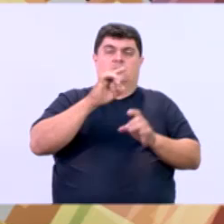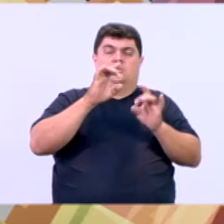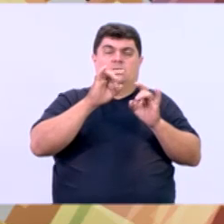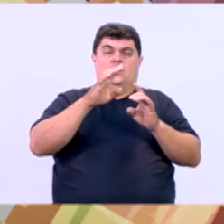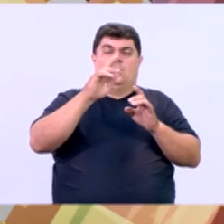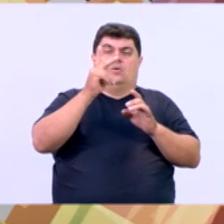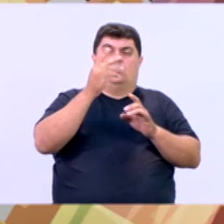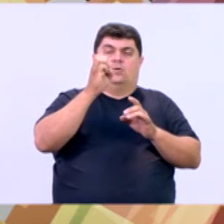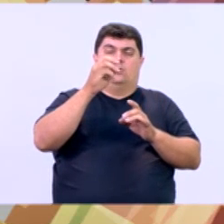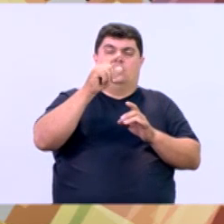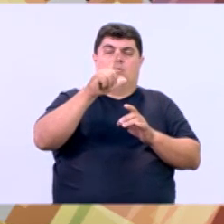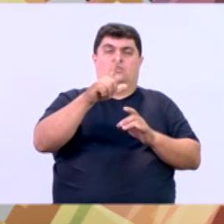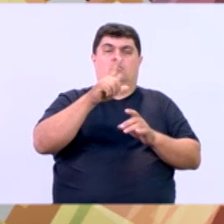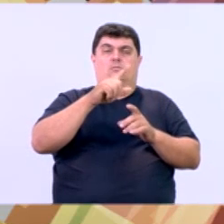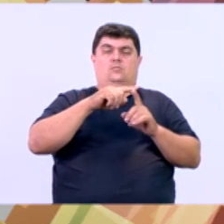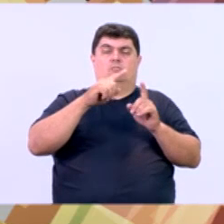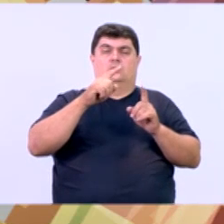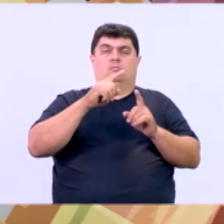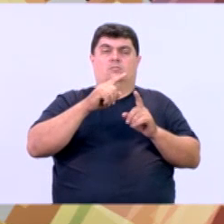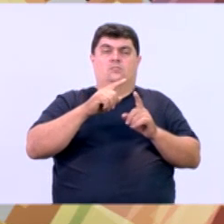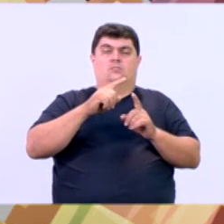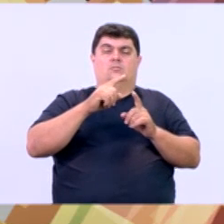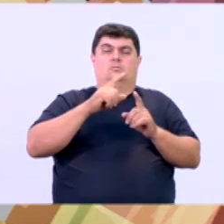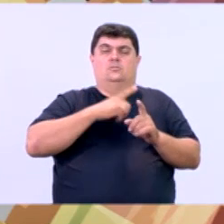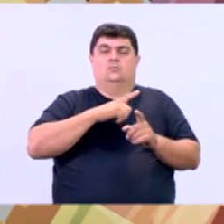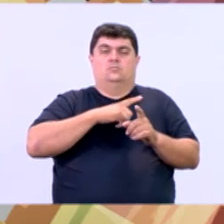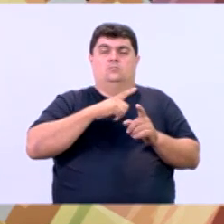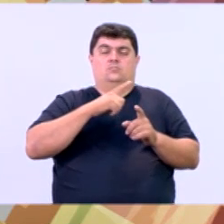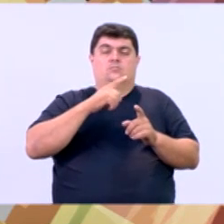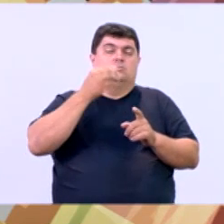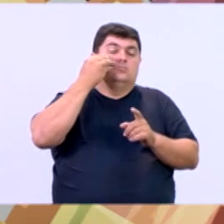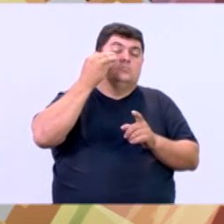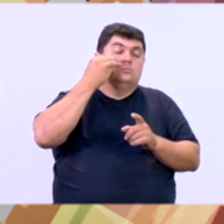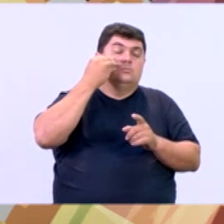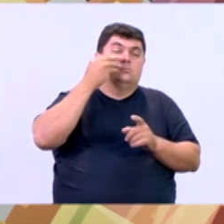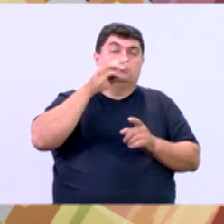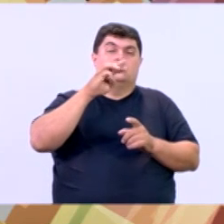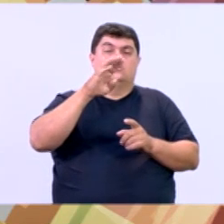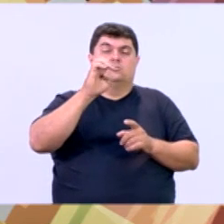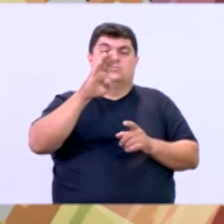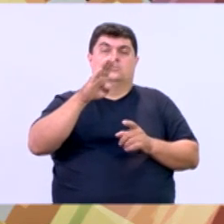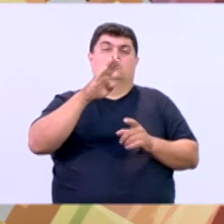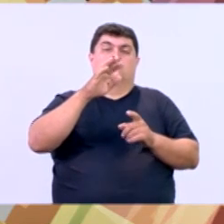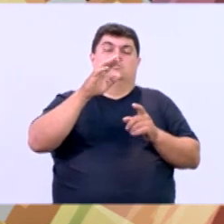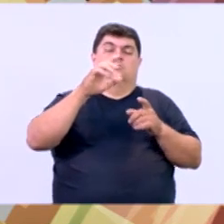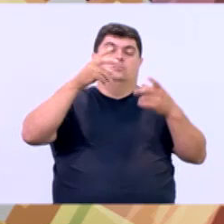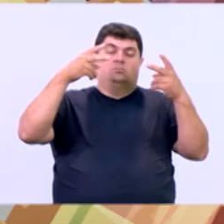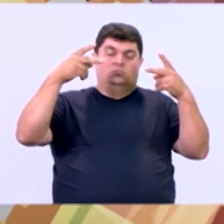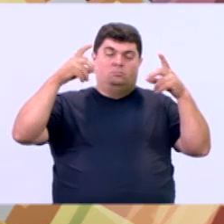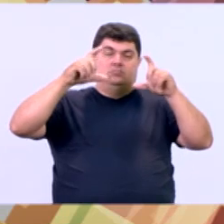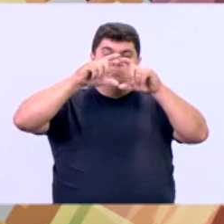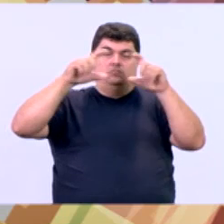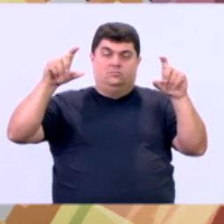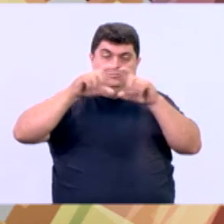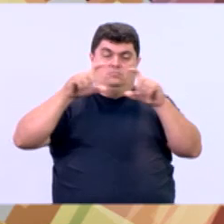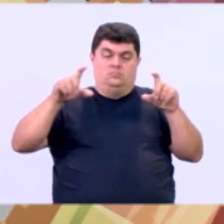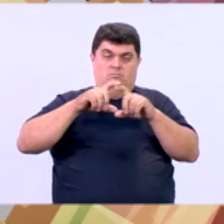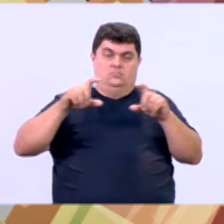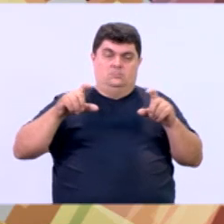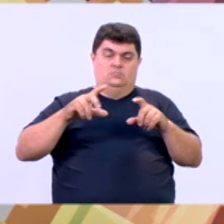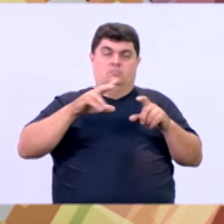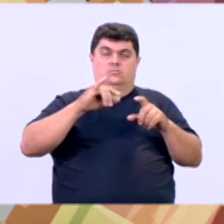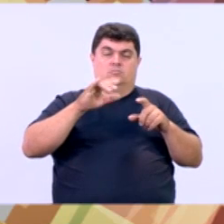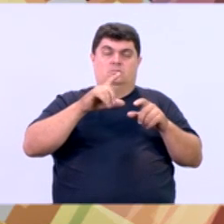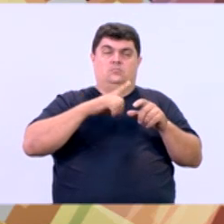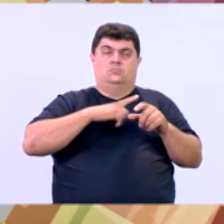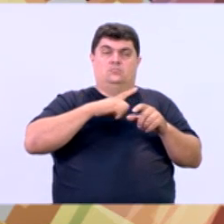HTML. Subindo, eu já tenho, vou pegar aqui o web formulário, aqui é a separação. Então,